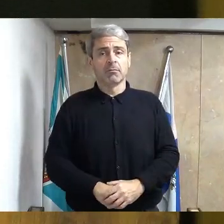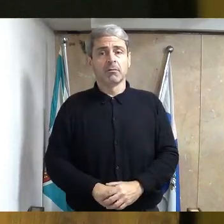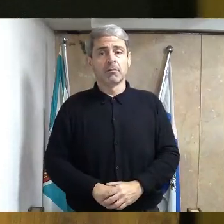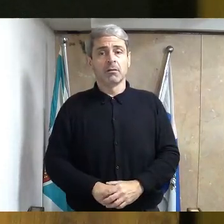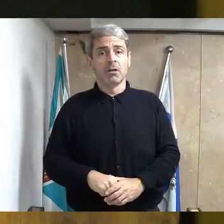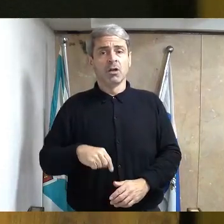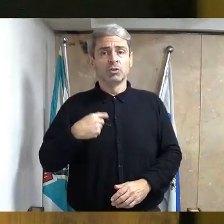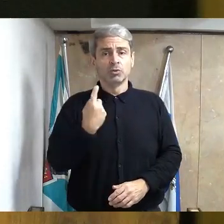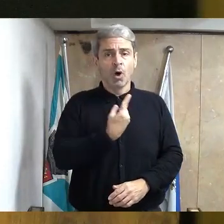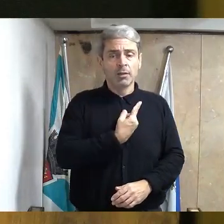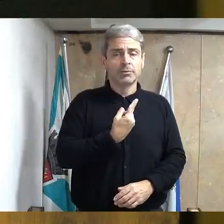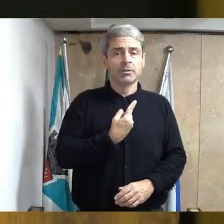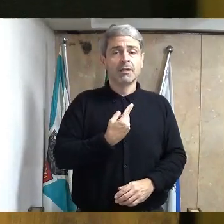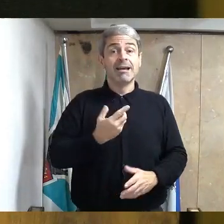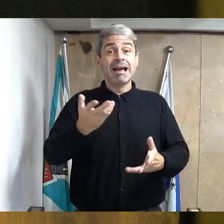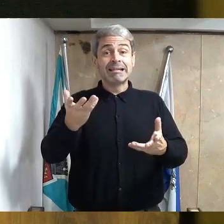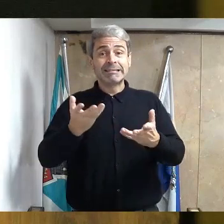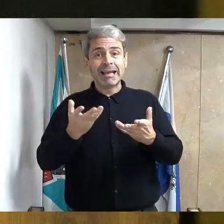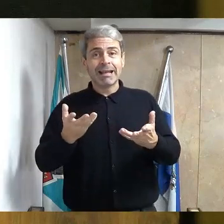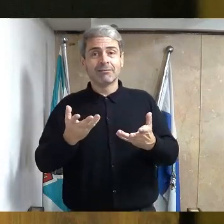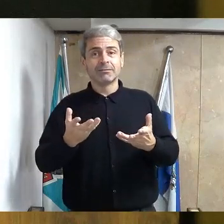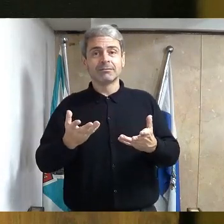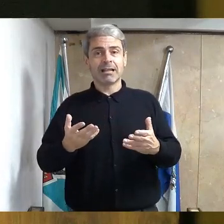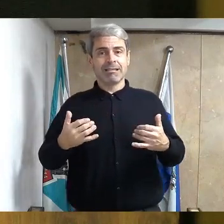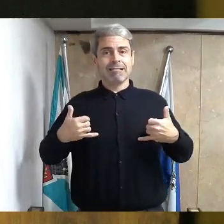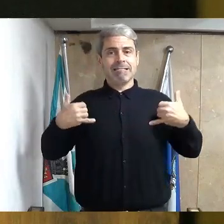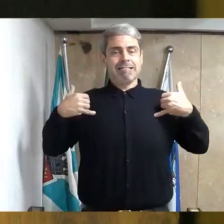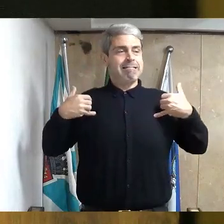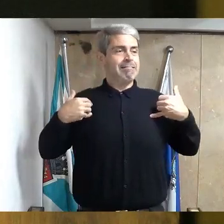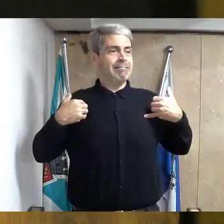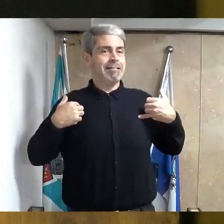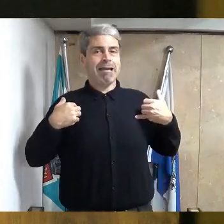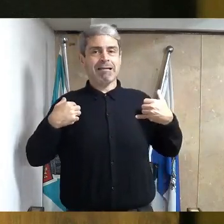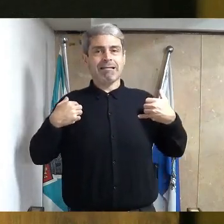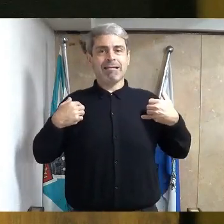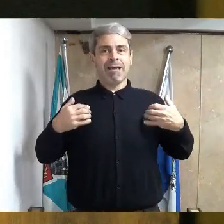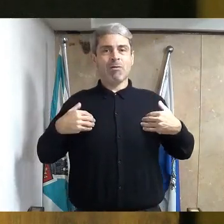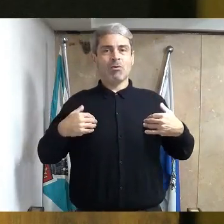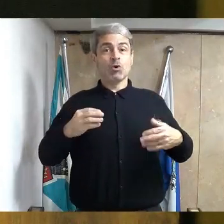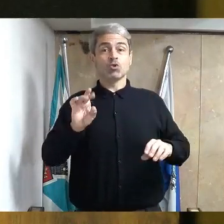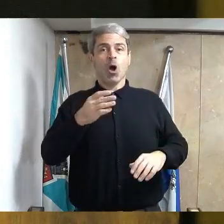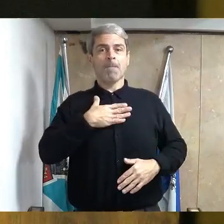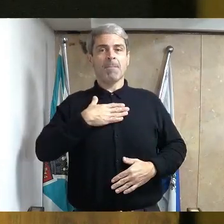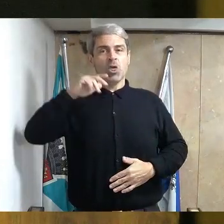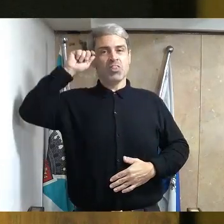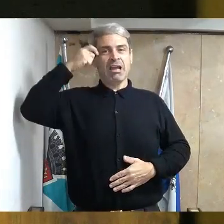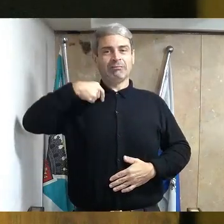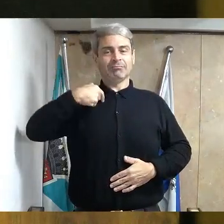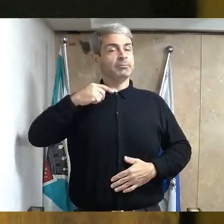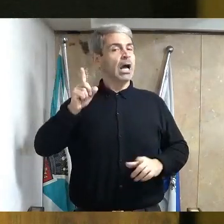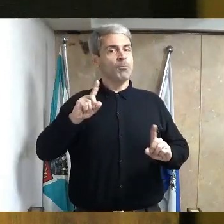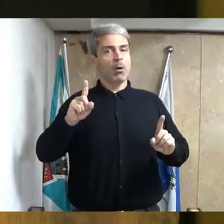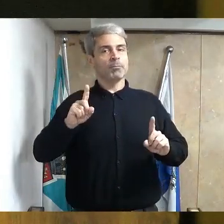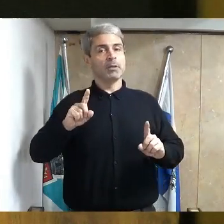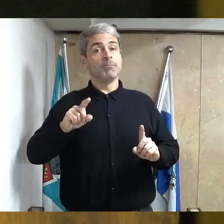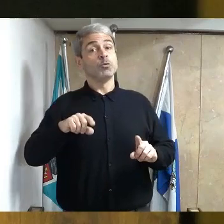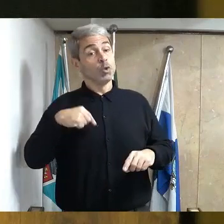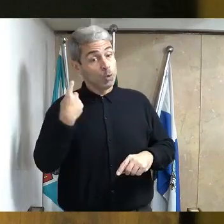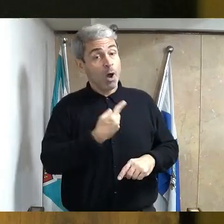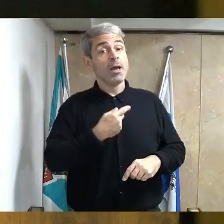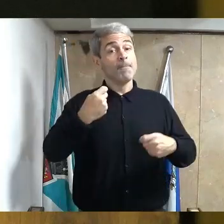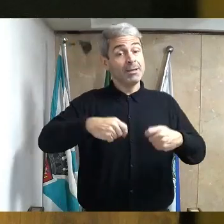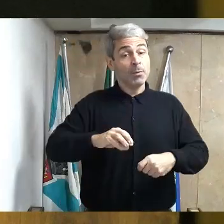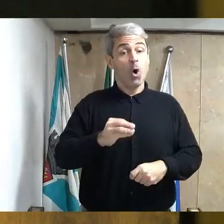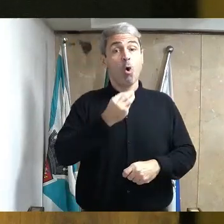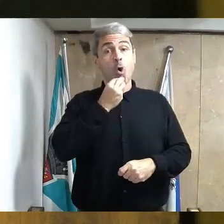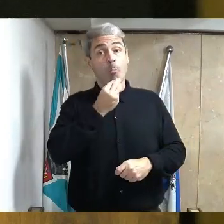Nós não queremos privilégios, nós queremos oportunidade. Porque se cortar na minha